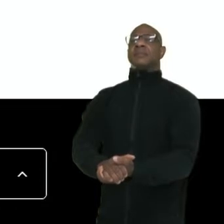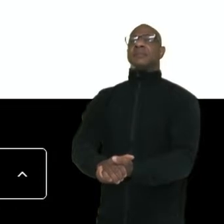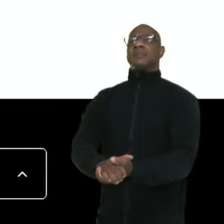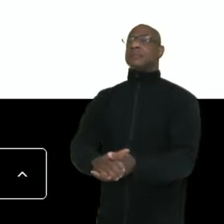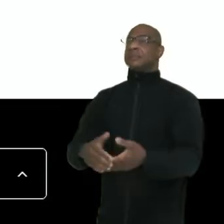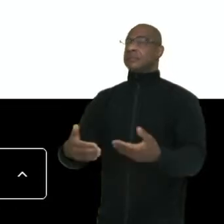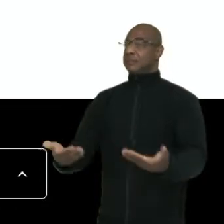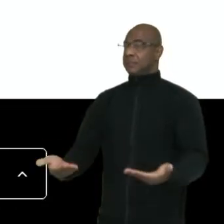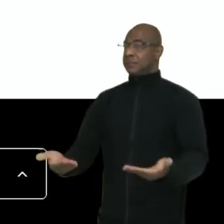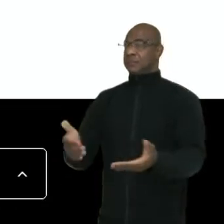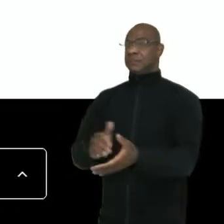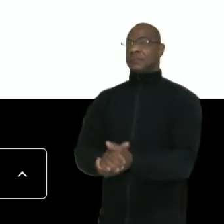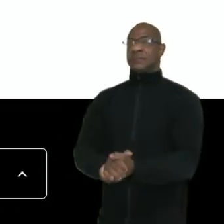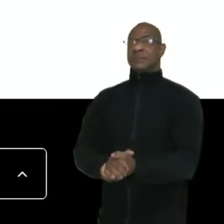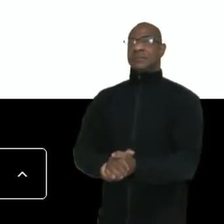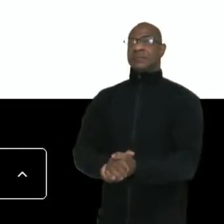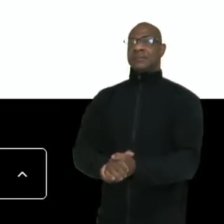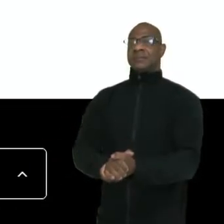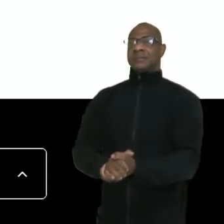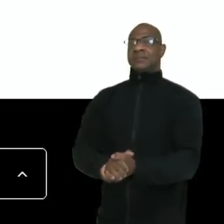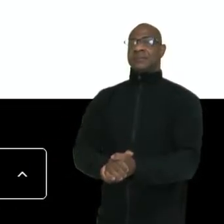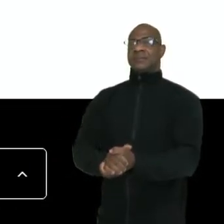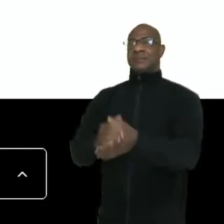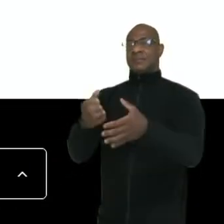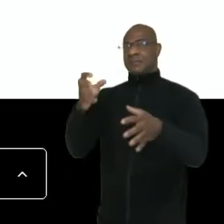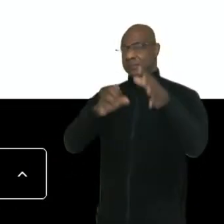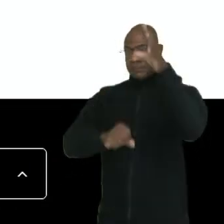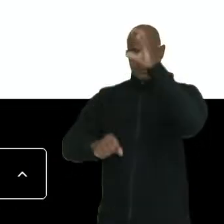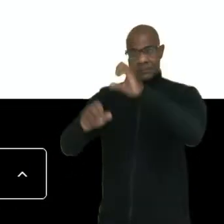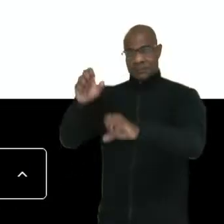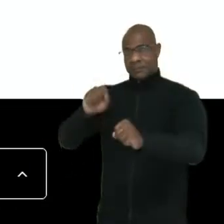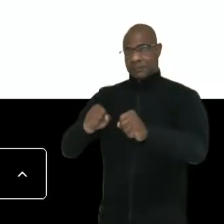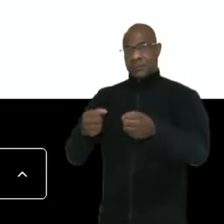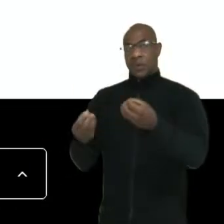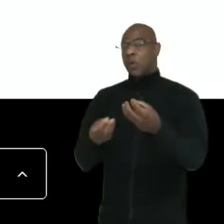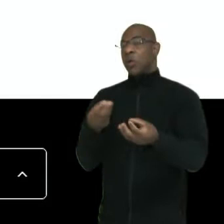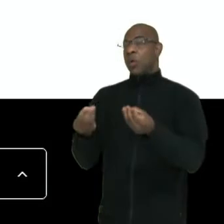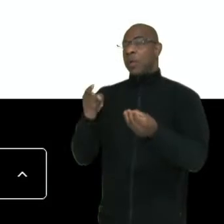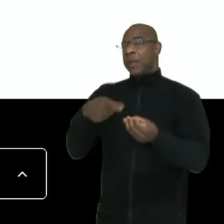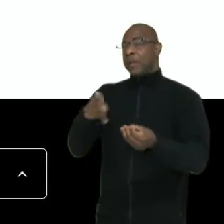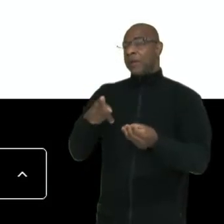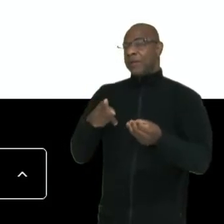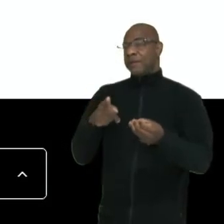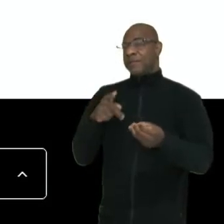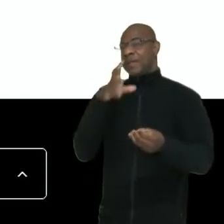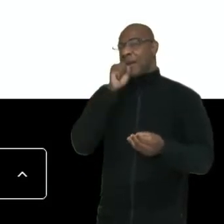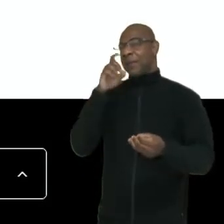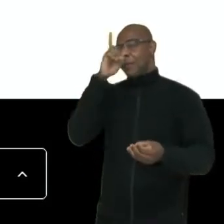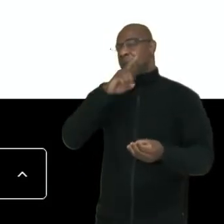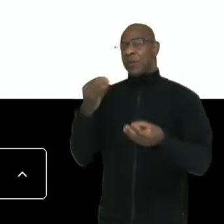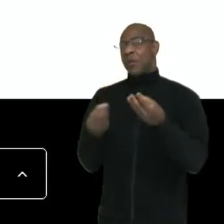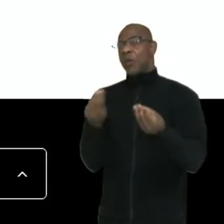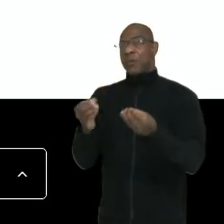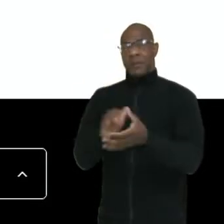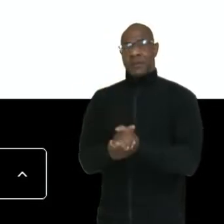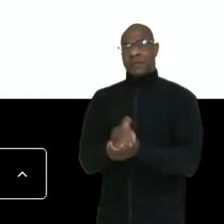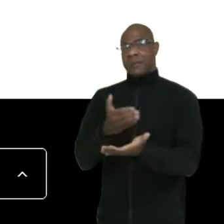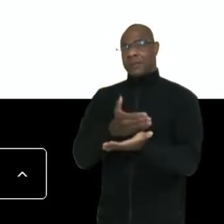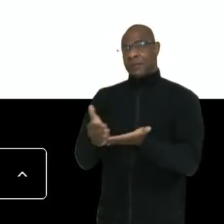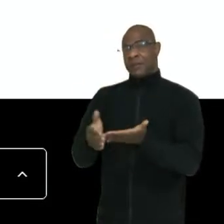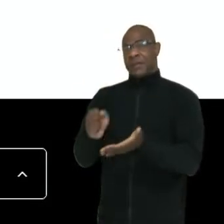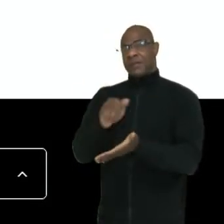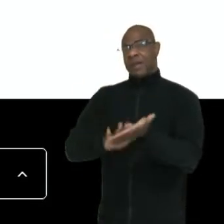Nessa lição 2, então, nós vamos aprender como descrever o seu final de semana. Começaremos com a atividade 1, que é